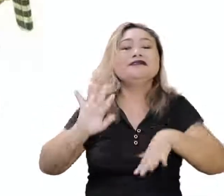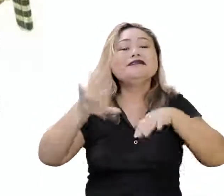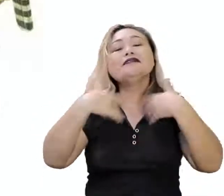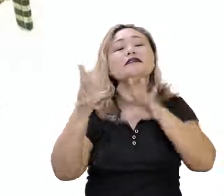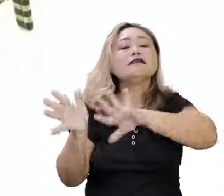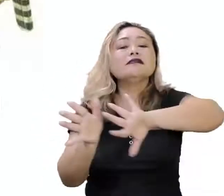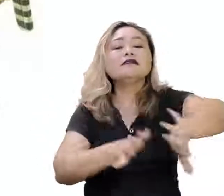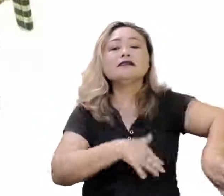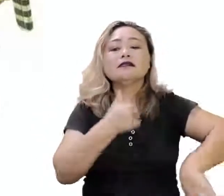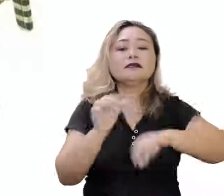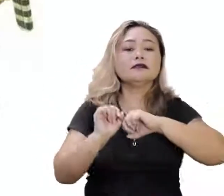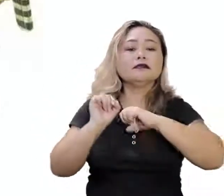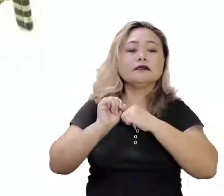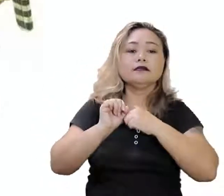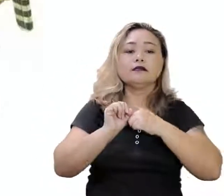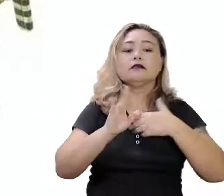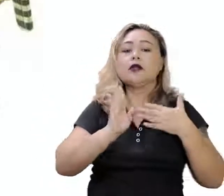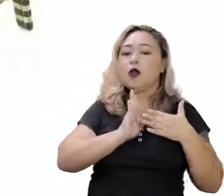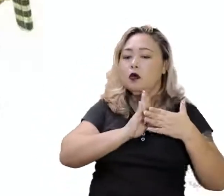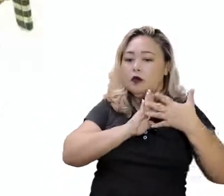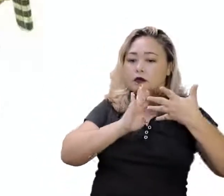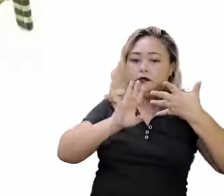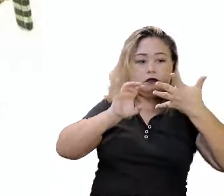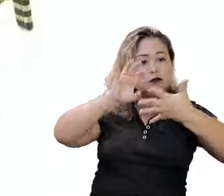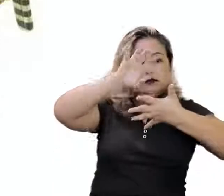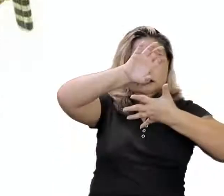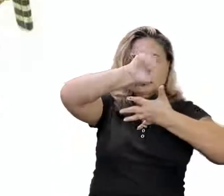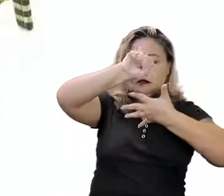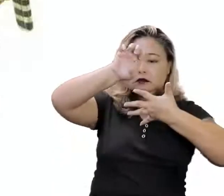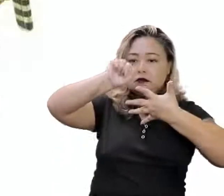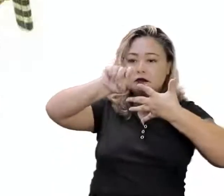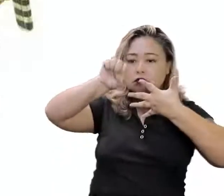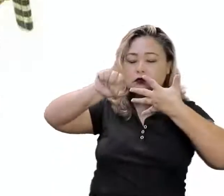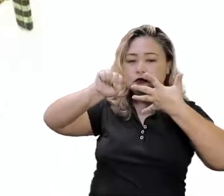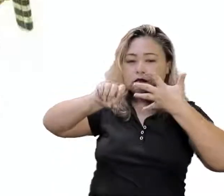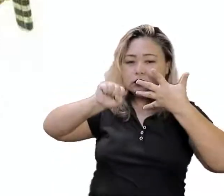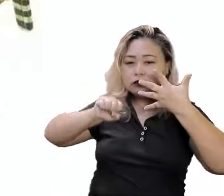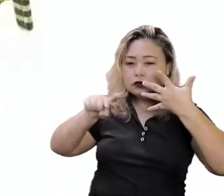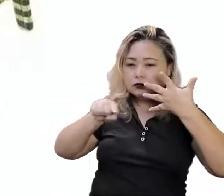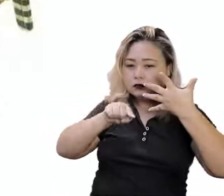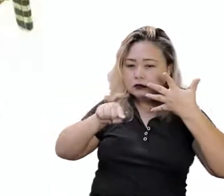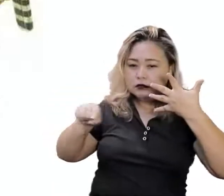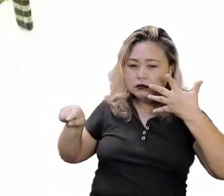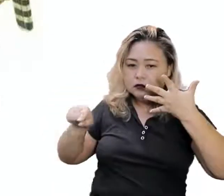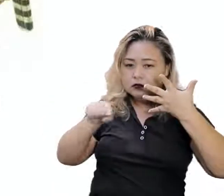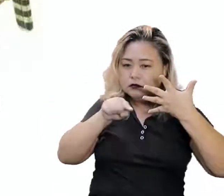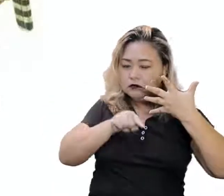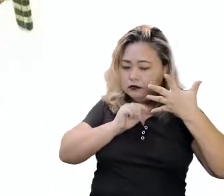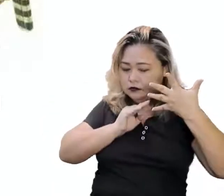uma sequência unidirecional. Faz você, seja o meu dedinho aí e marca aí, tá?